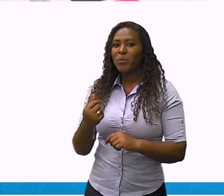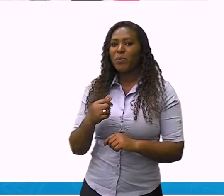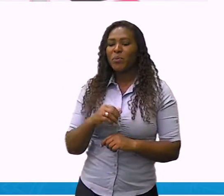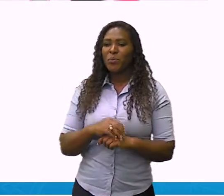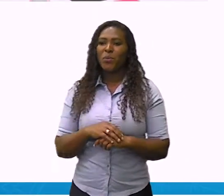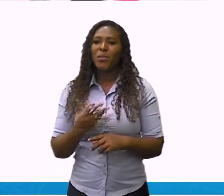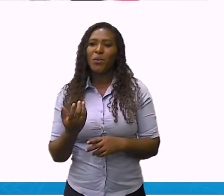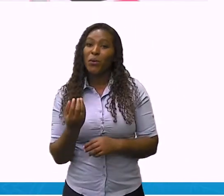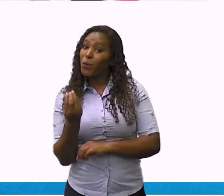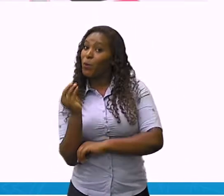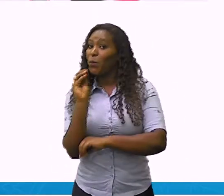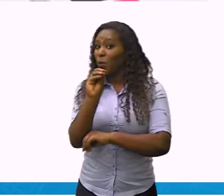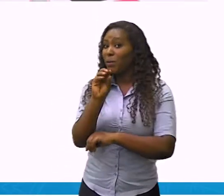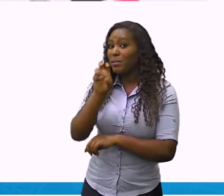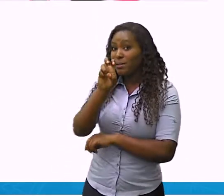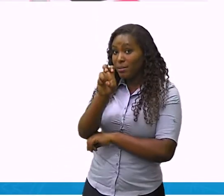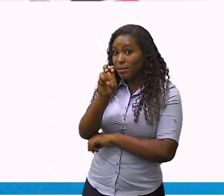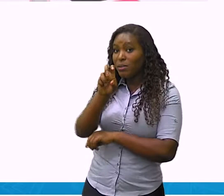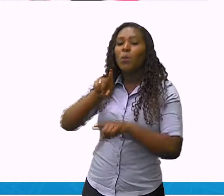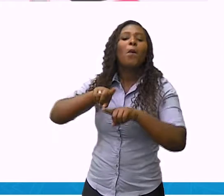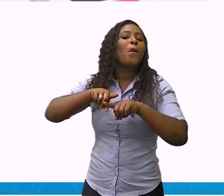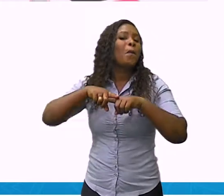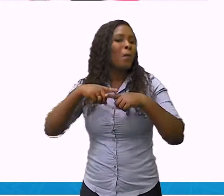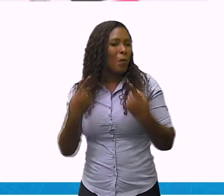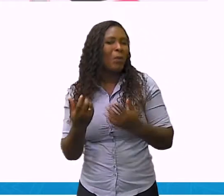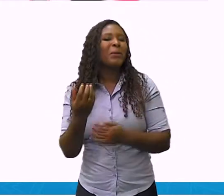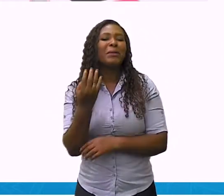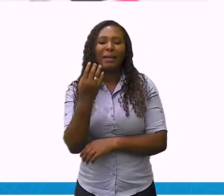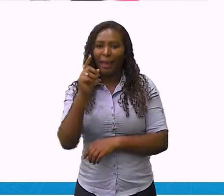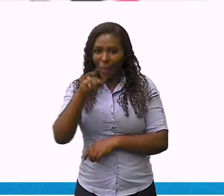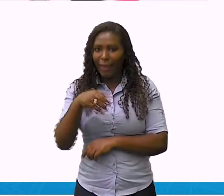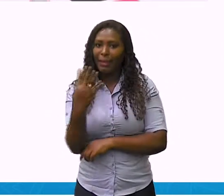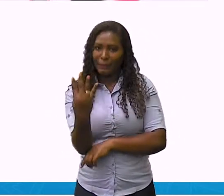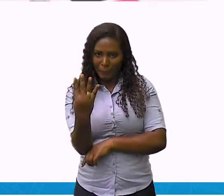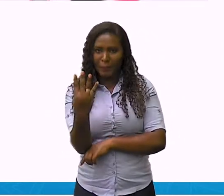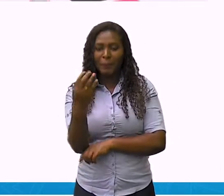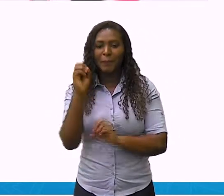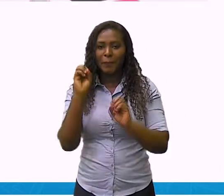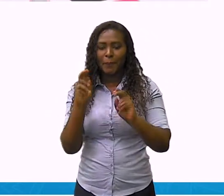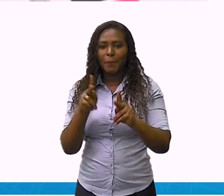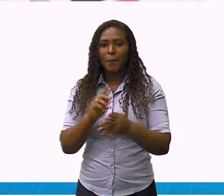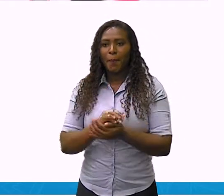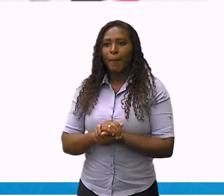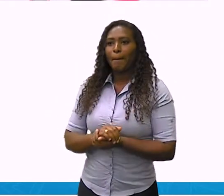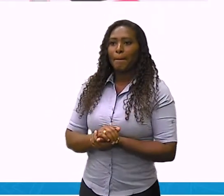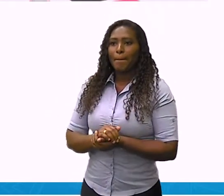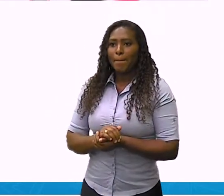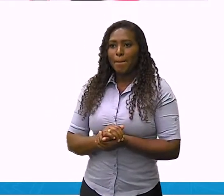não contar. Então, são todos quadriláteros.